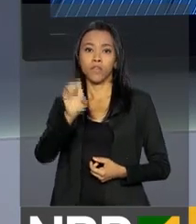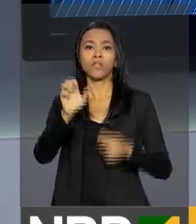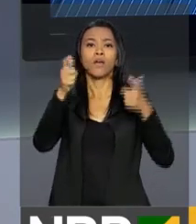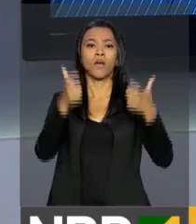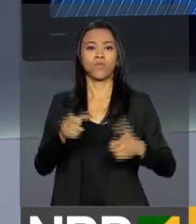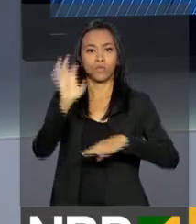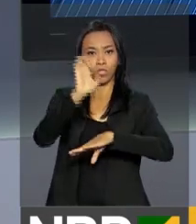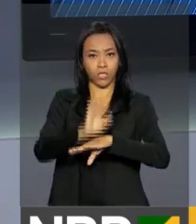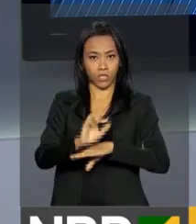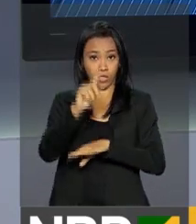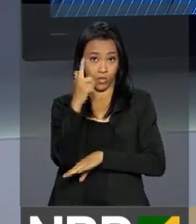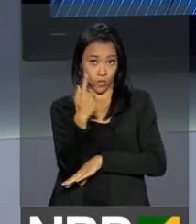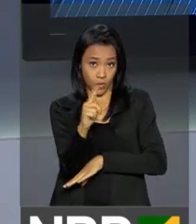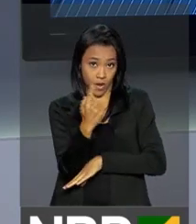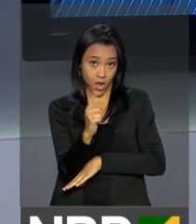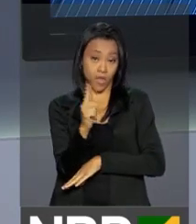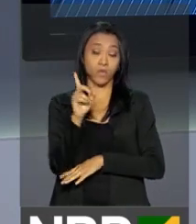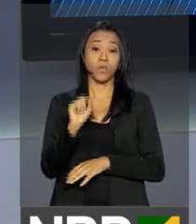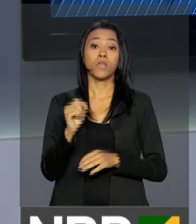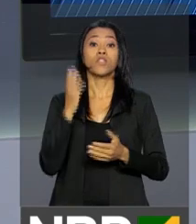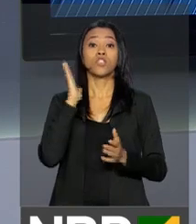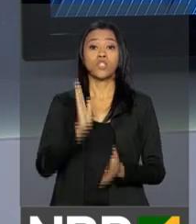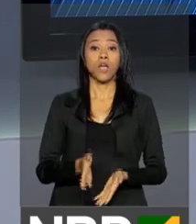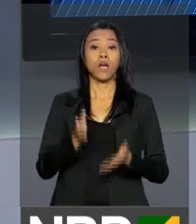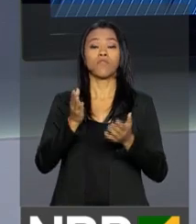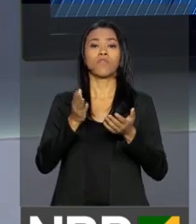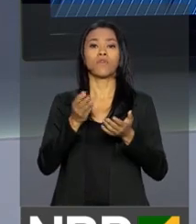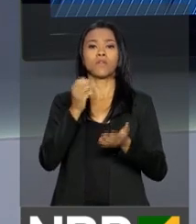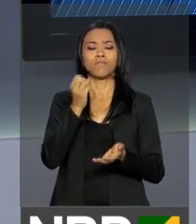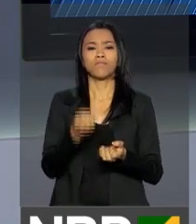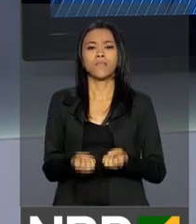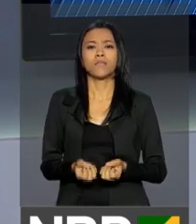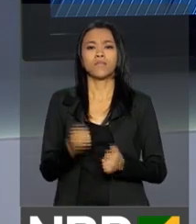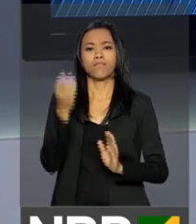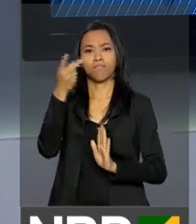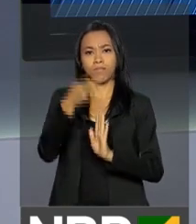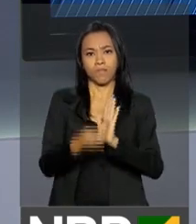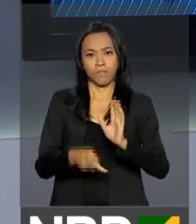Temer. Foi lançado o plano de custeio antecipado da safra